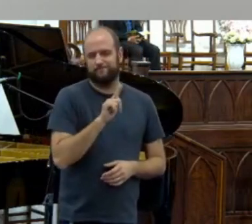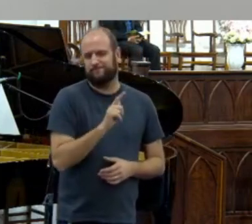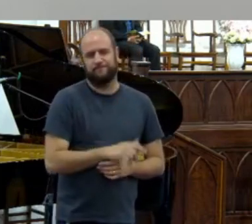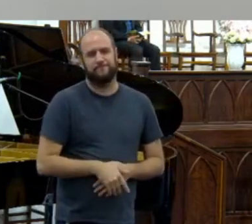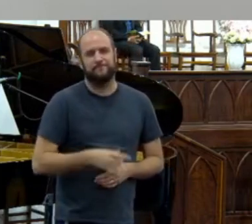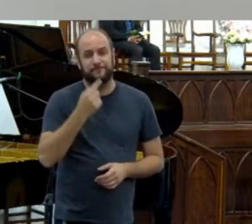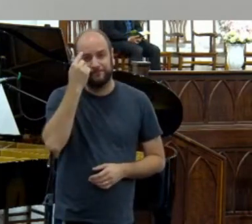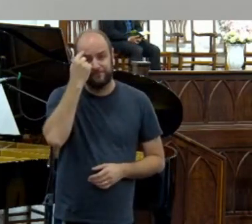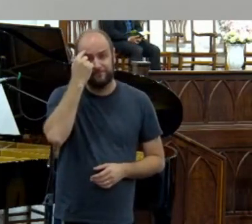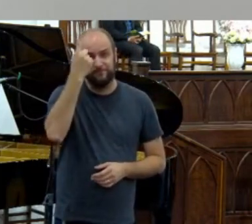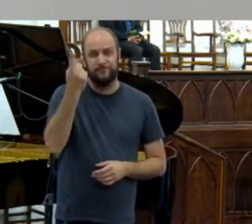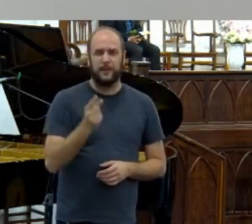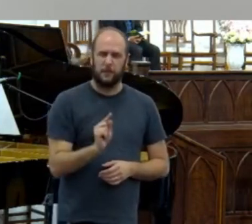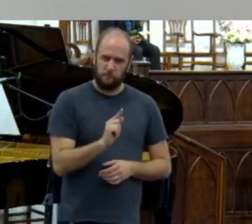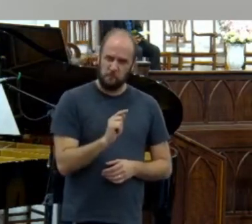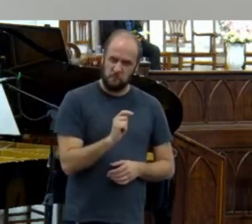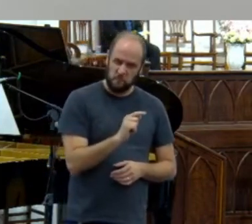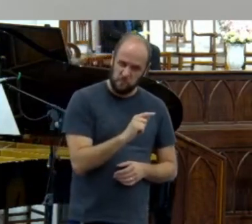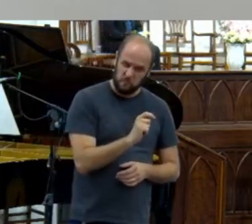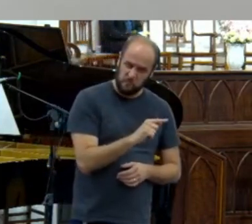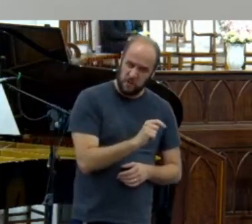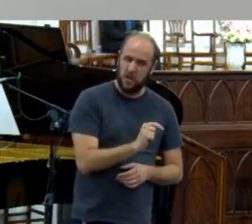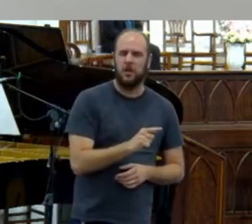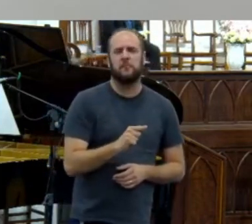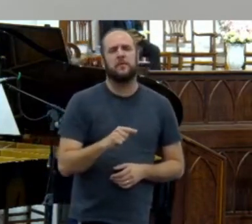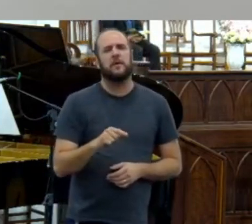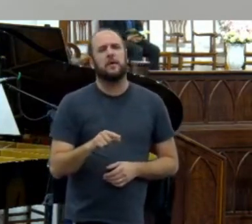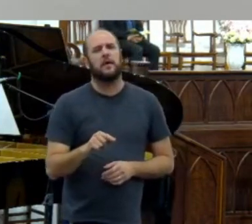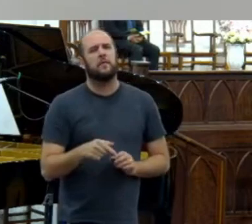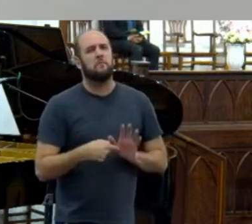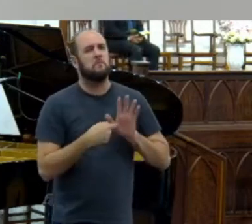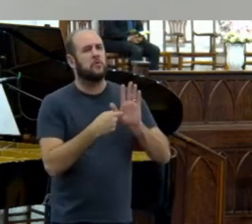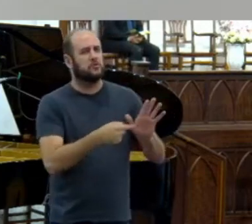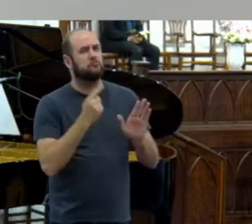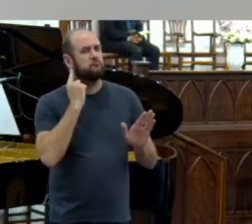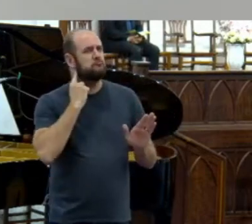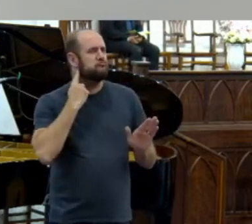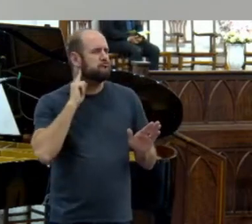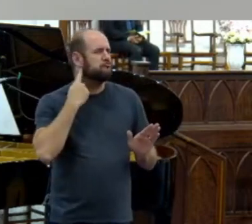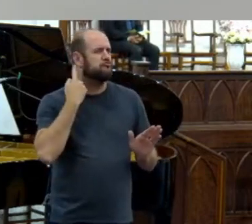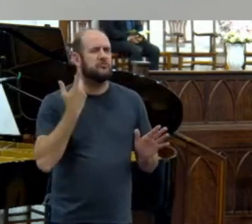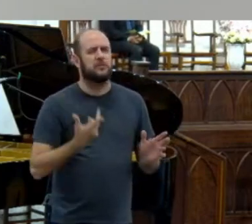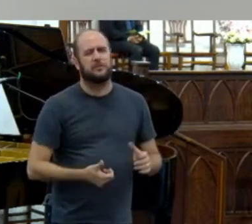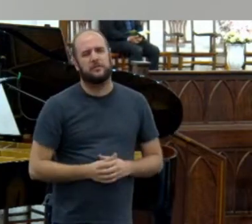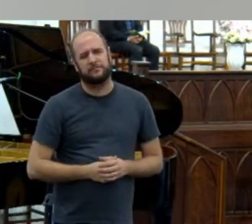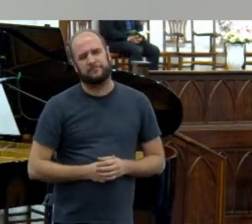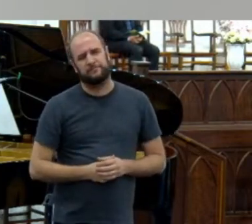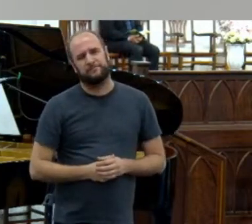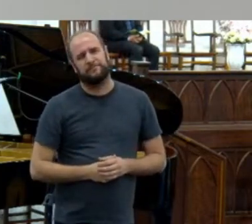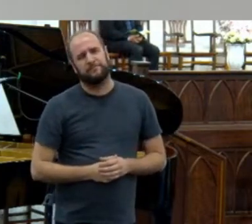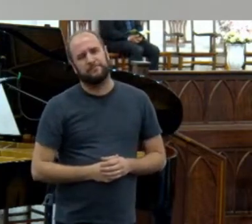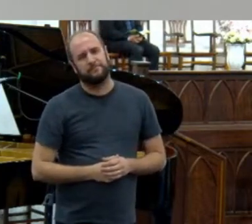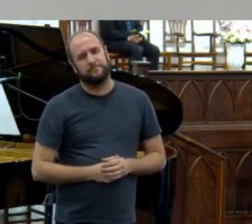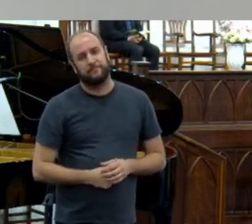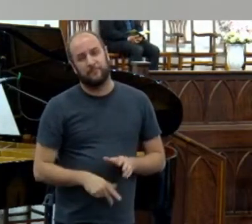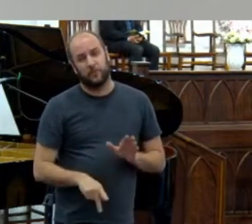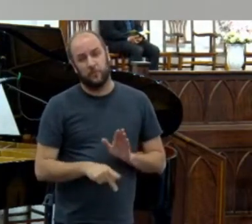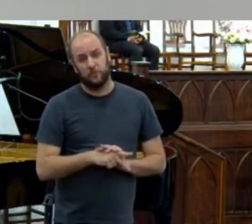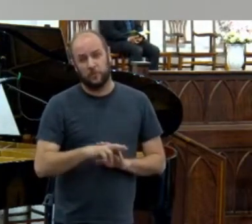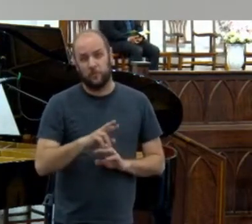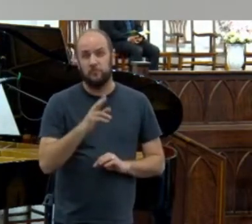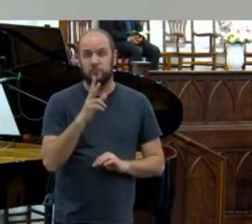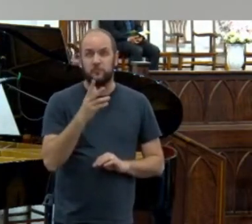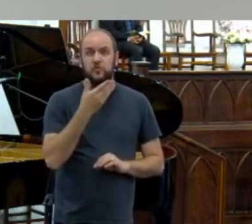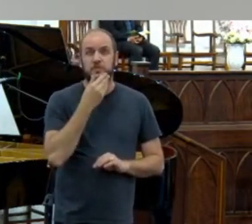ideia de ser verme aponta para a imundície nossa. O próprio Redentor, escuta